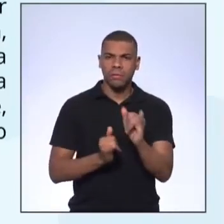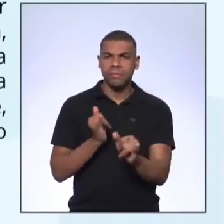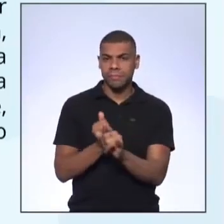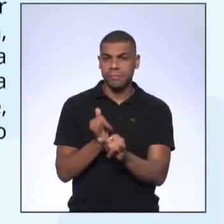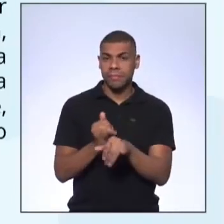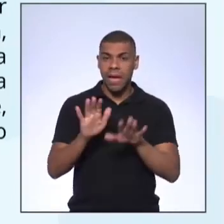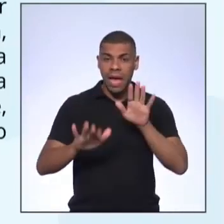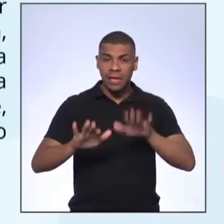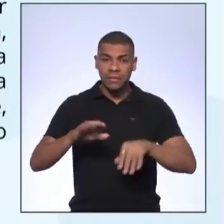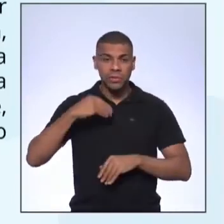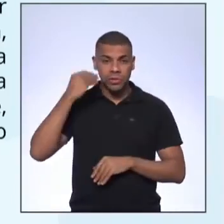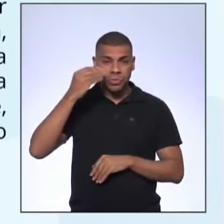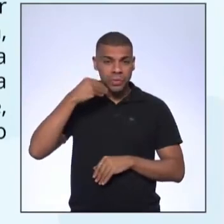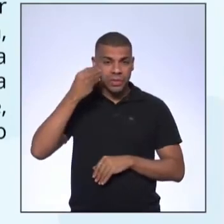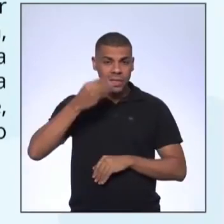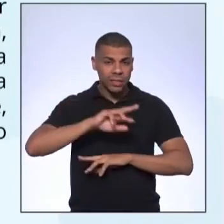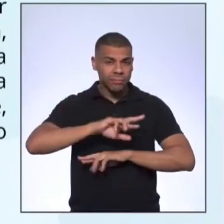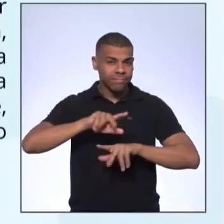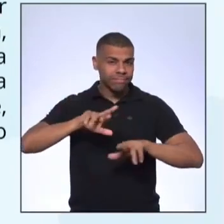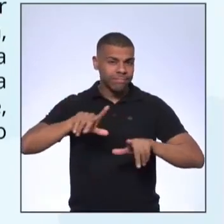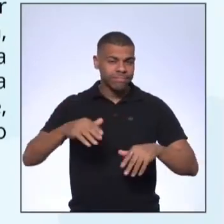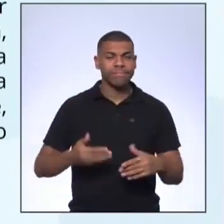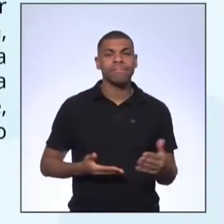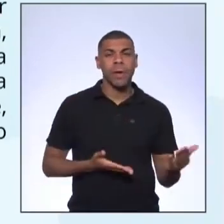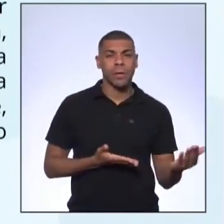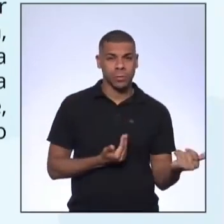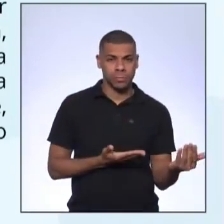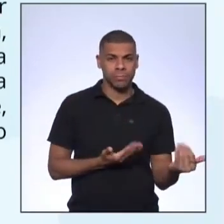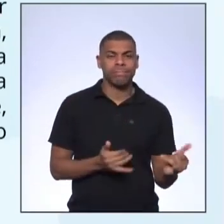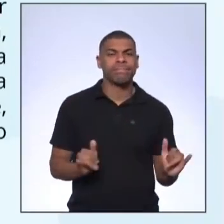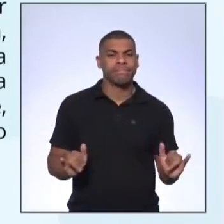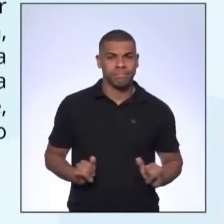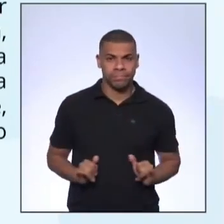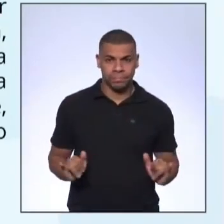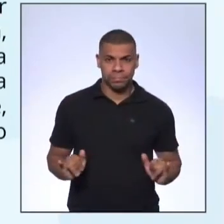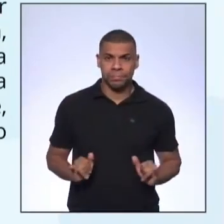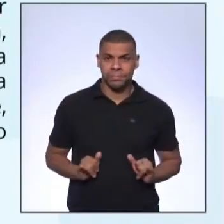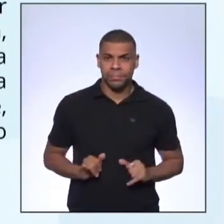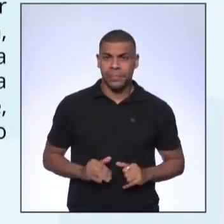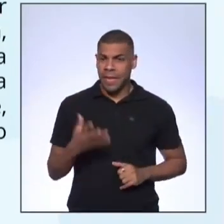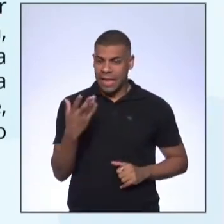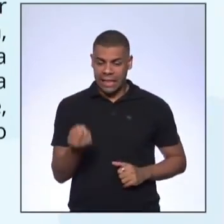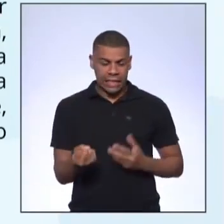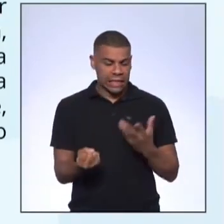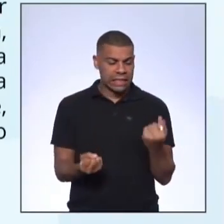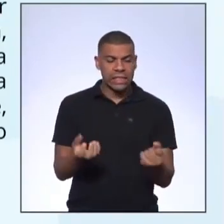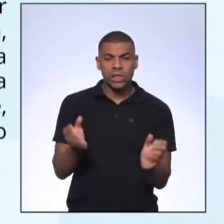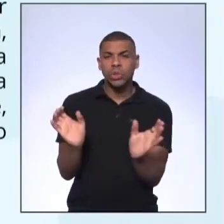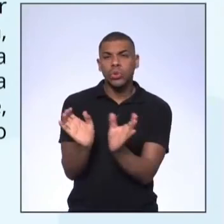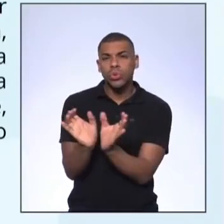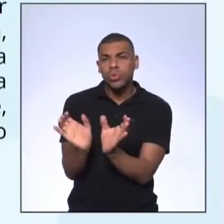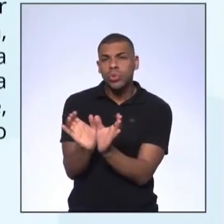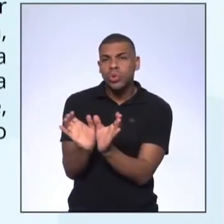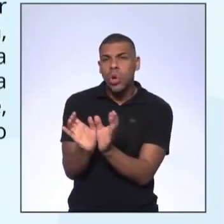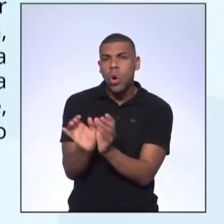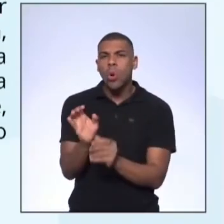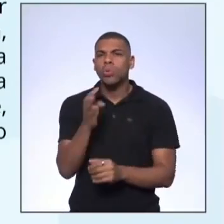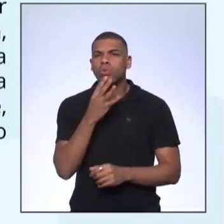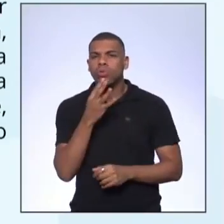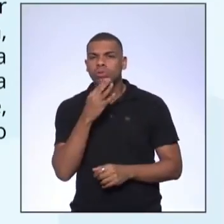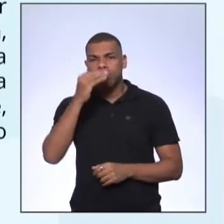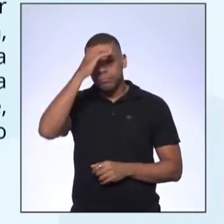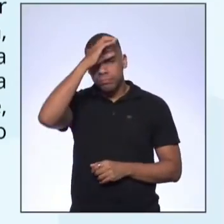vida real seriam frustrantes para o adolescente, como a aceitabilidade pelo grupo, os conhecimentos